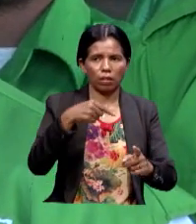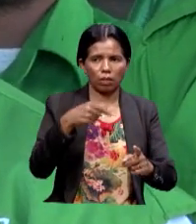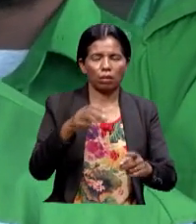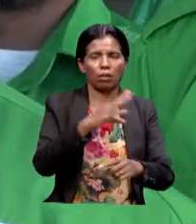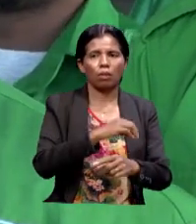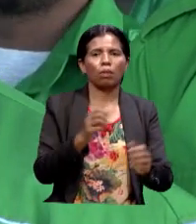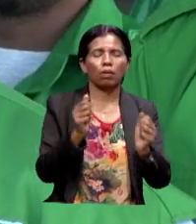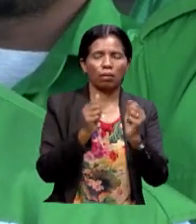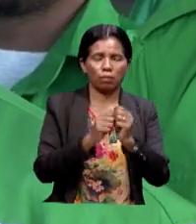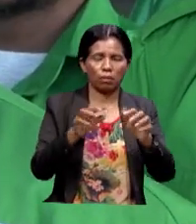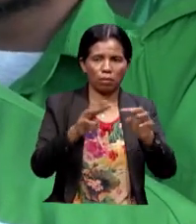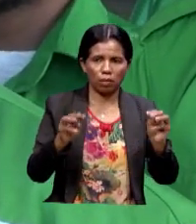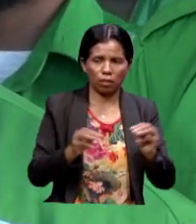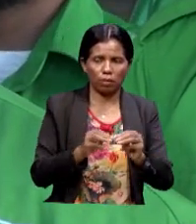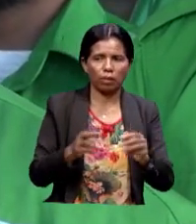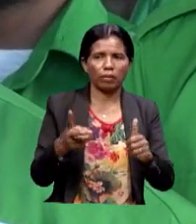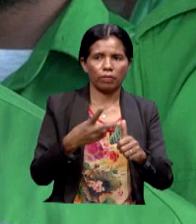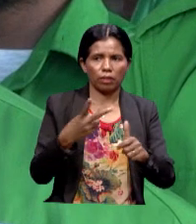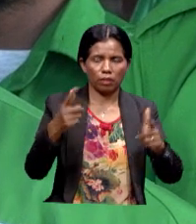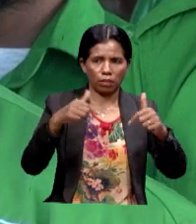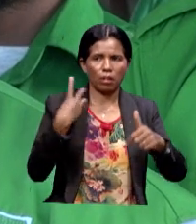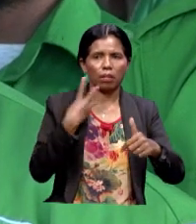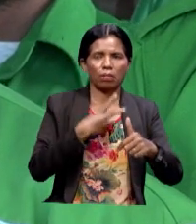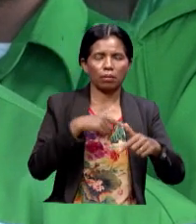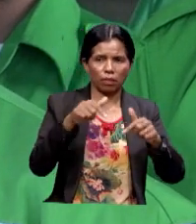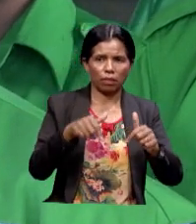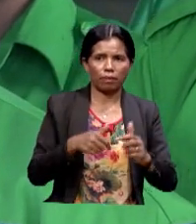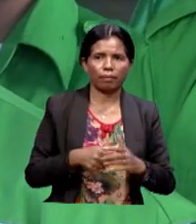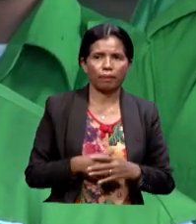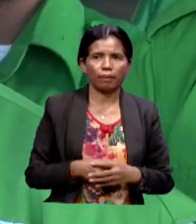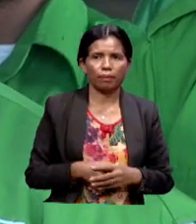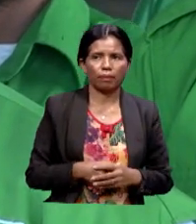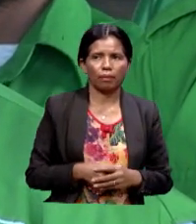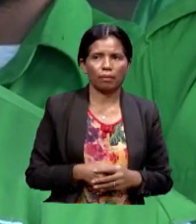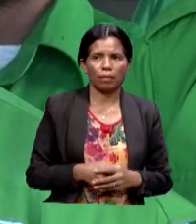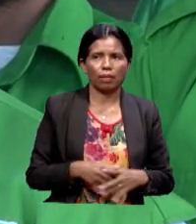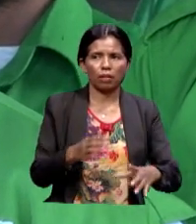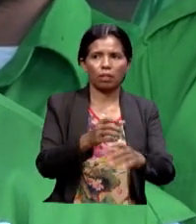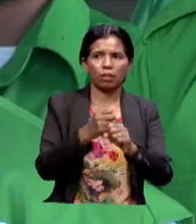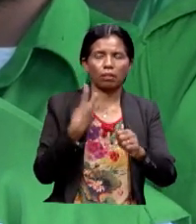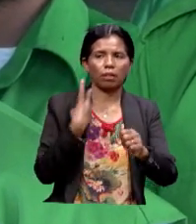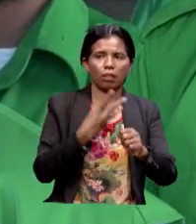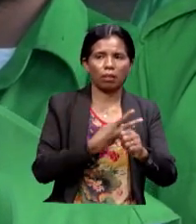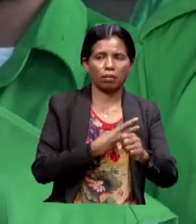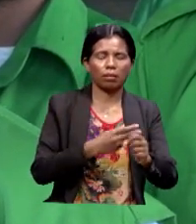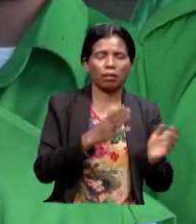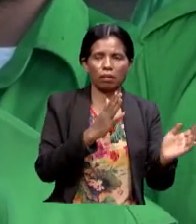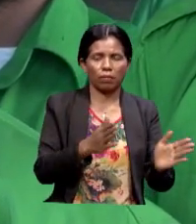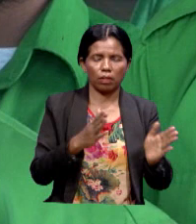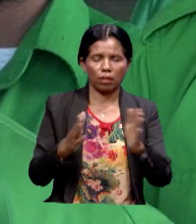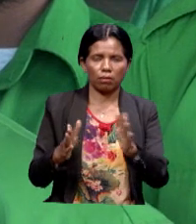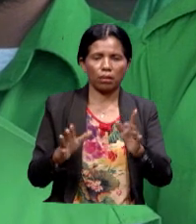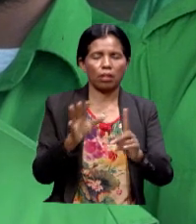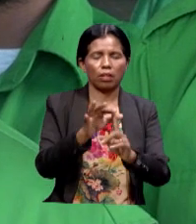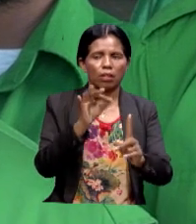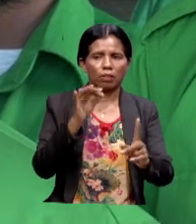Tomac. A minha vice, Tomai, a minha irmã que é, a tu cima a minha esposa ele é bajo de preparação para